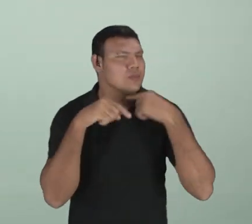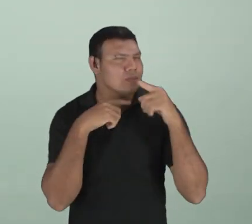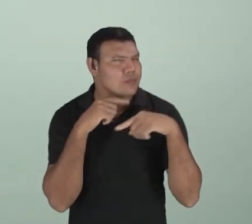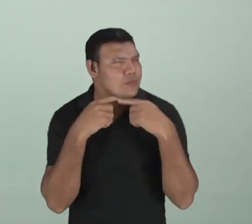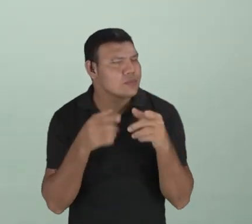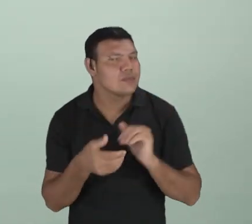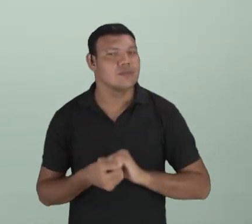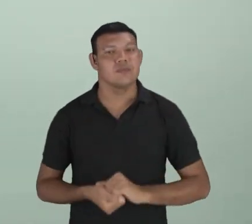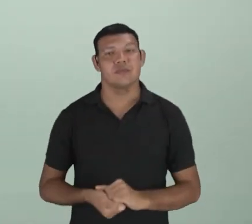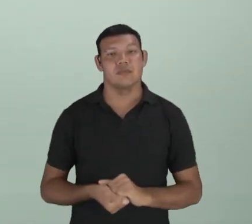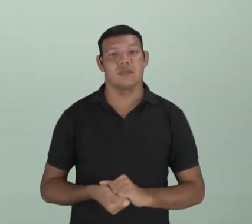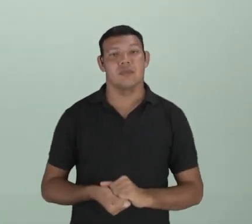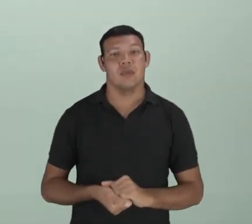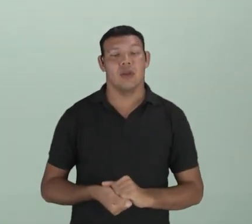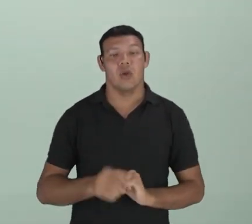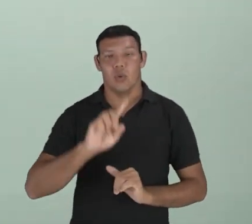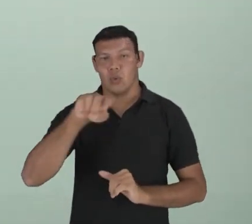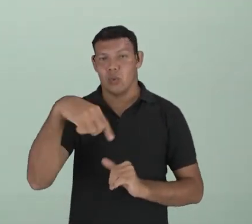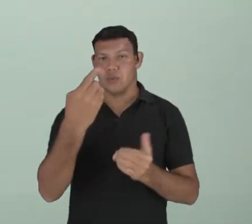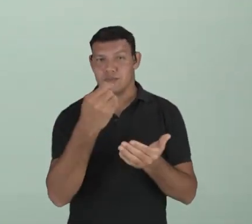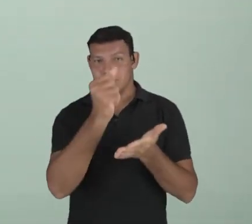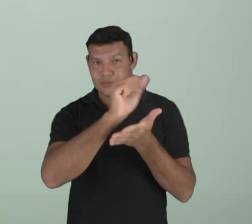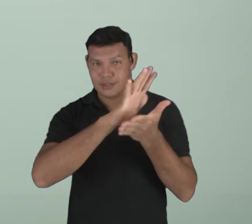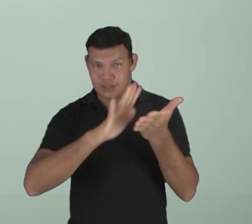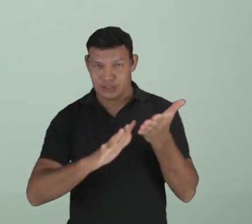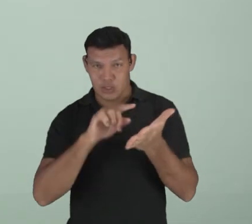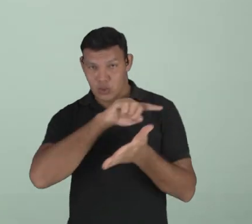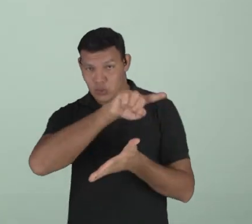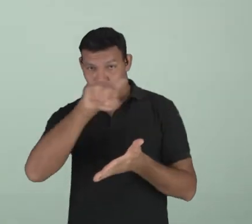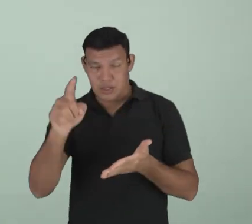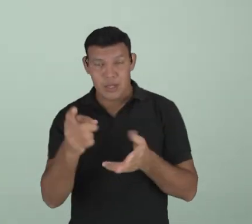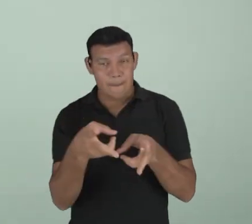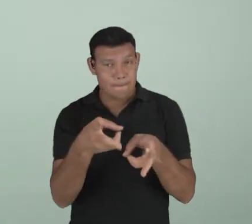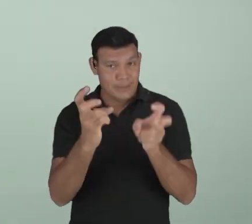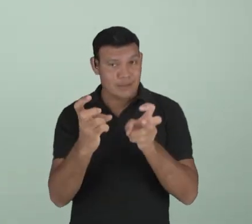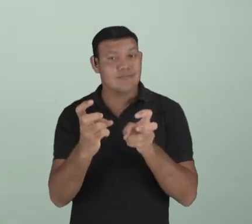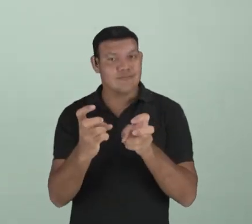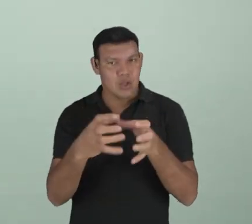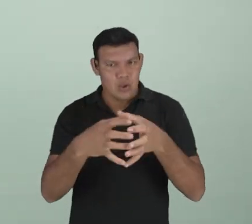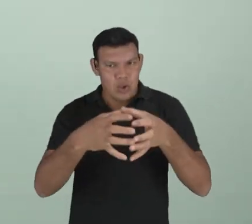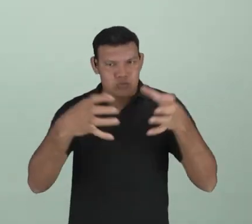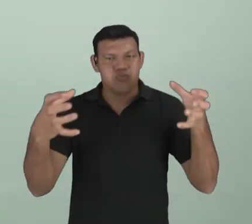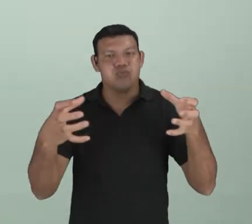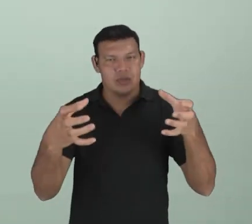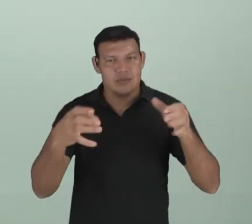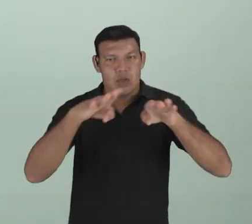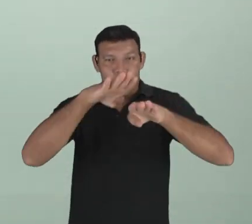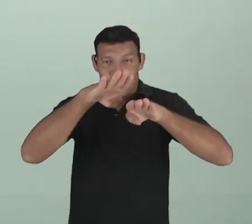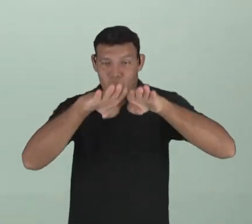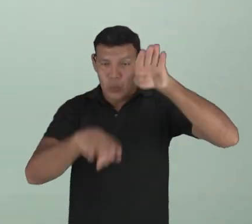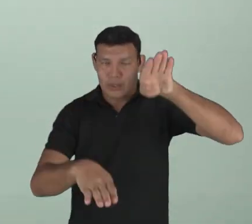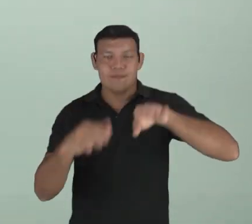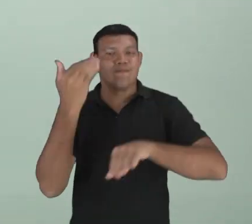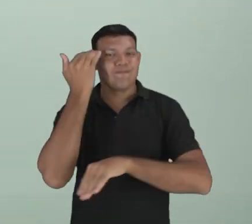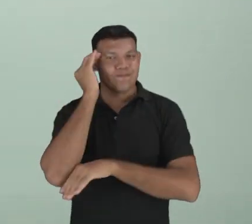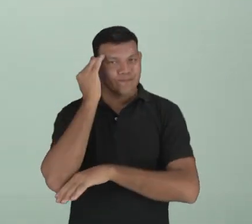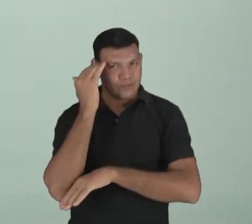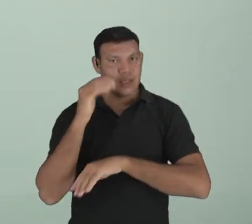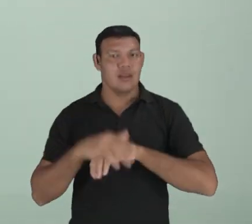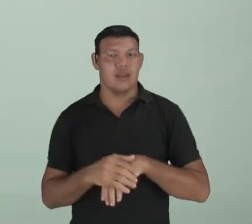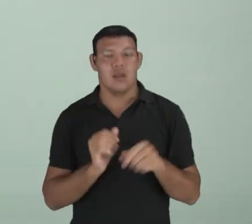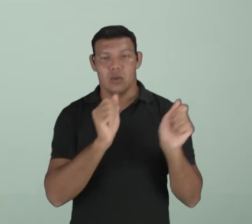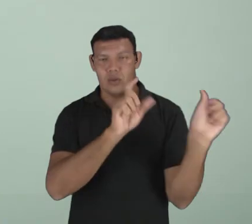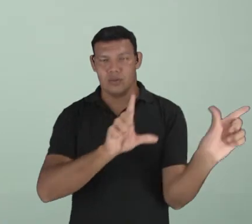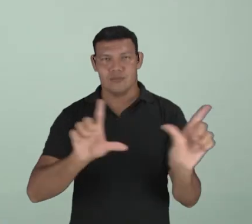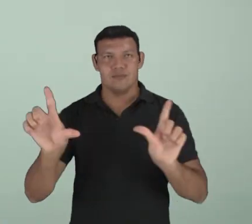dúvida? Vamos a mais uma atividade para que vocês percebam a grandeza inversamente proporcional. Então, acompanhe comigo